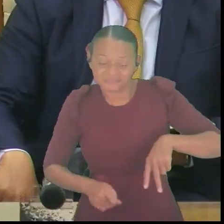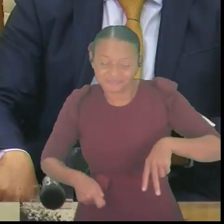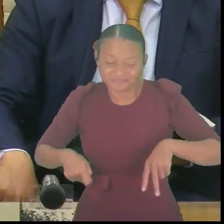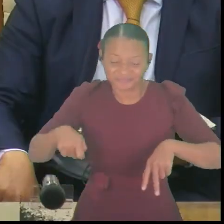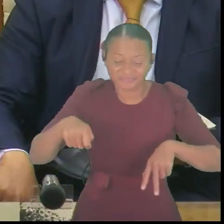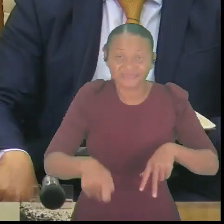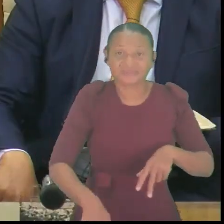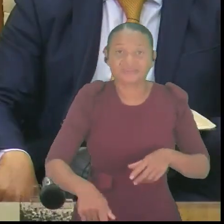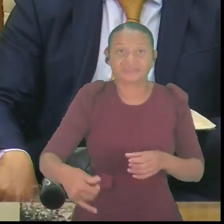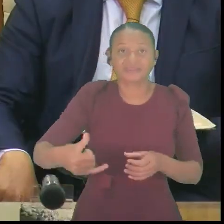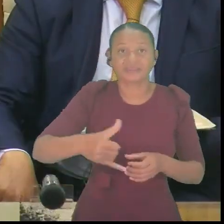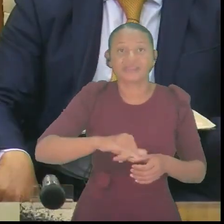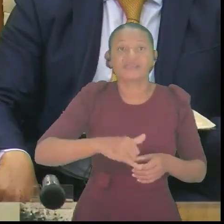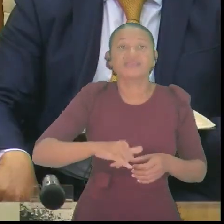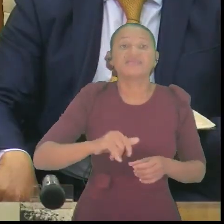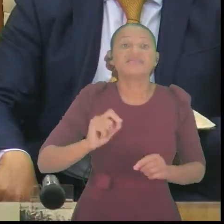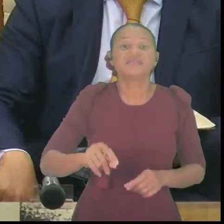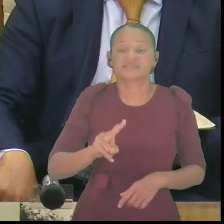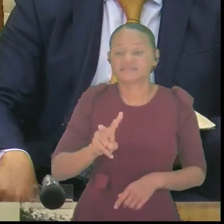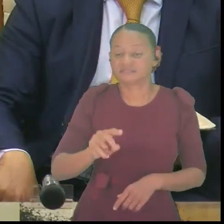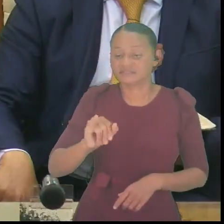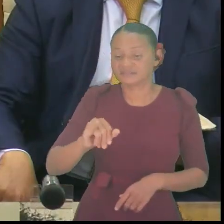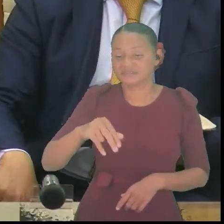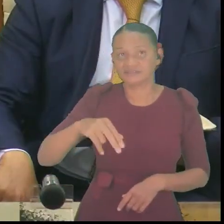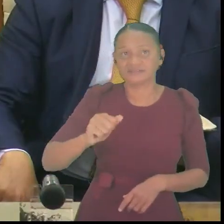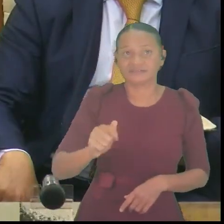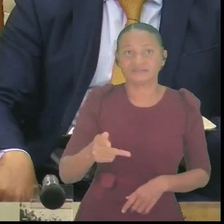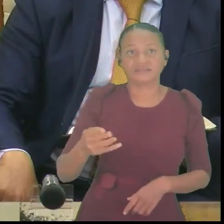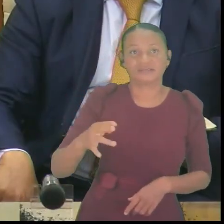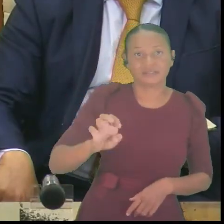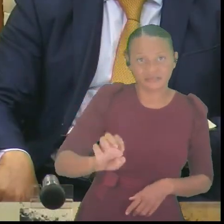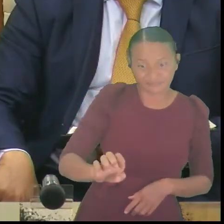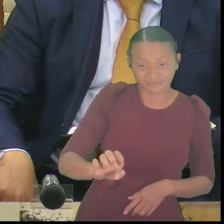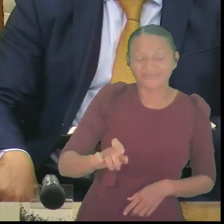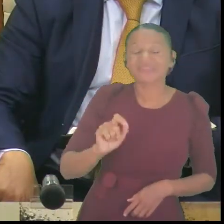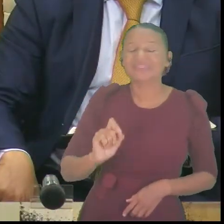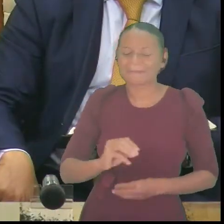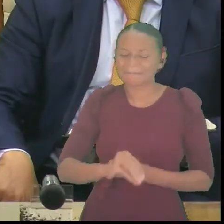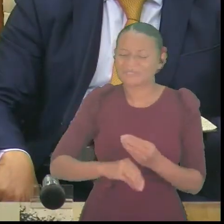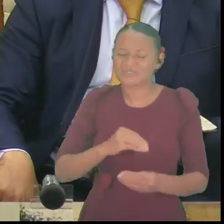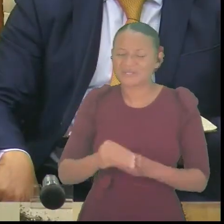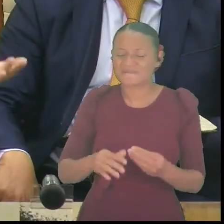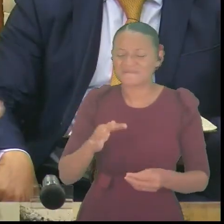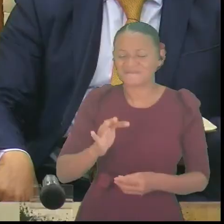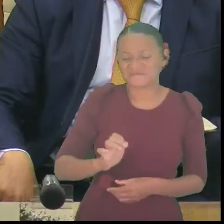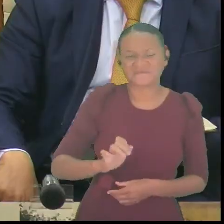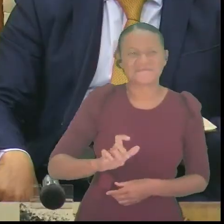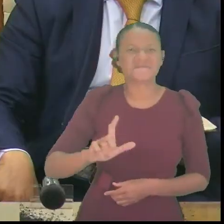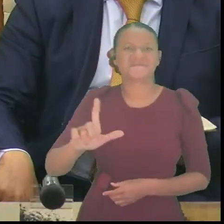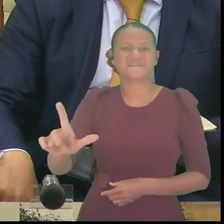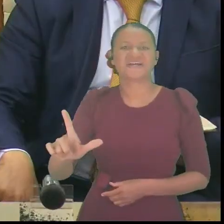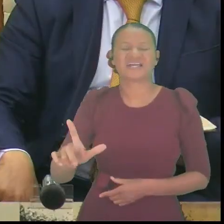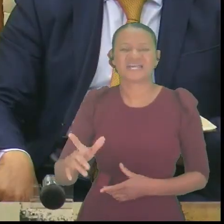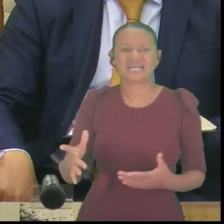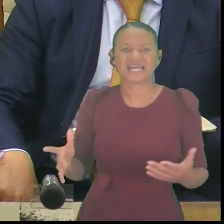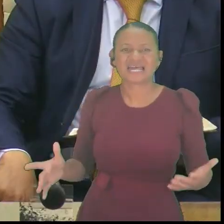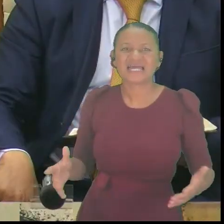vinagre. Aquele vinagre é chamado de vinagre misturado com fel. Jesus disse, já estava escrito: